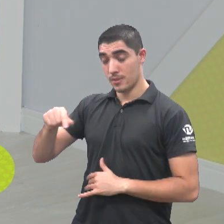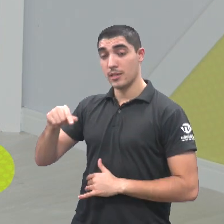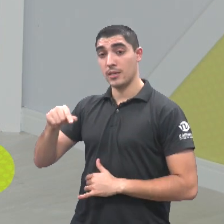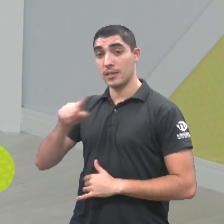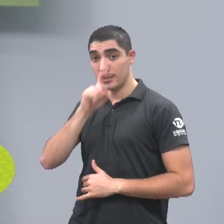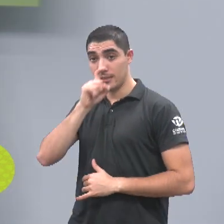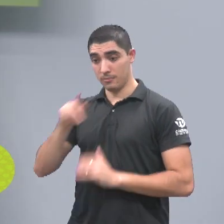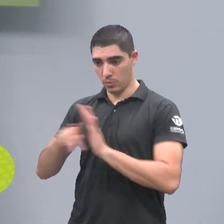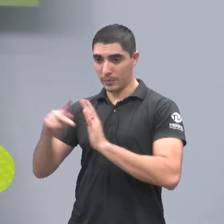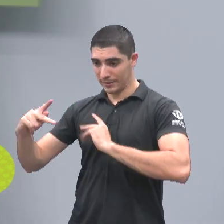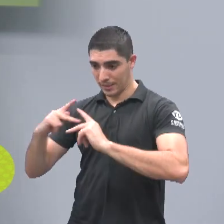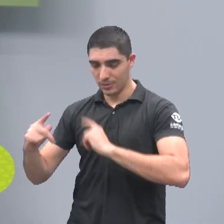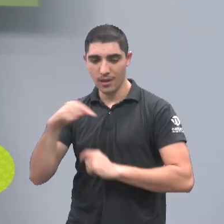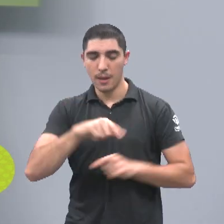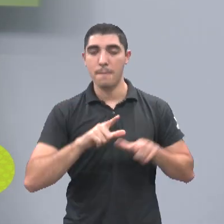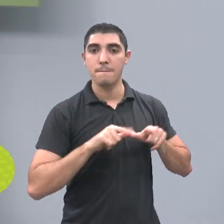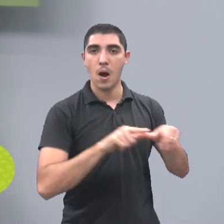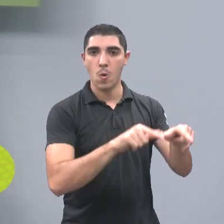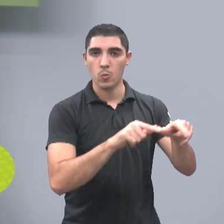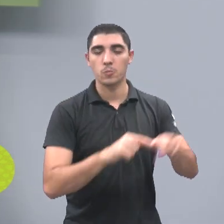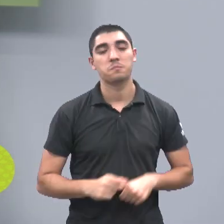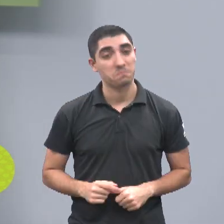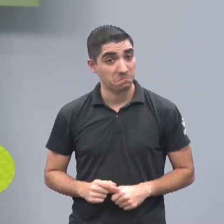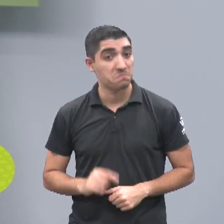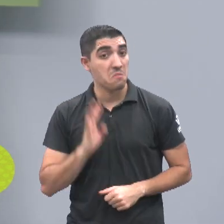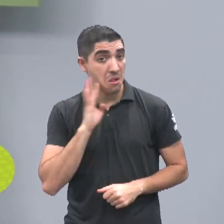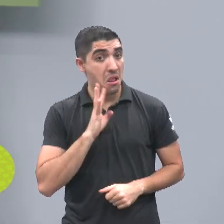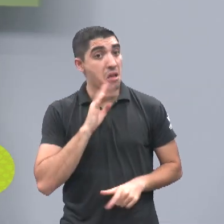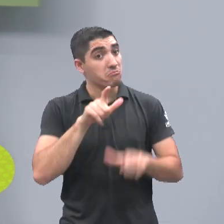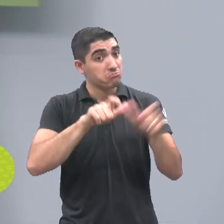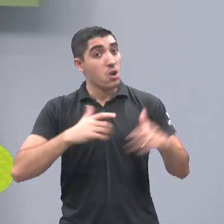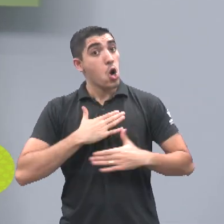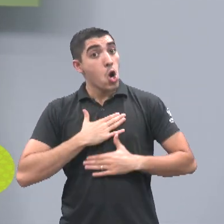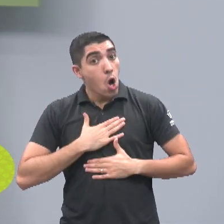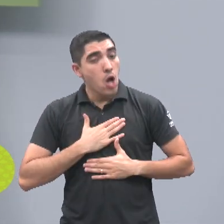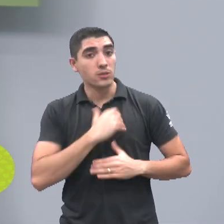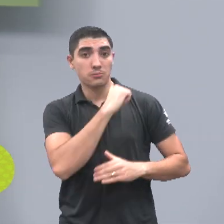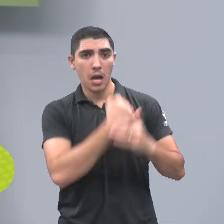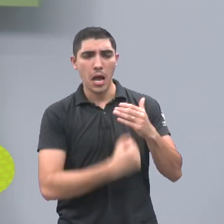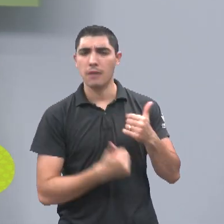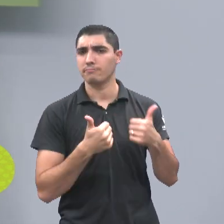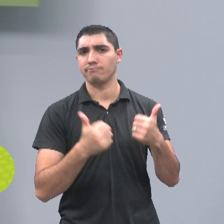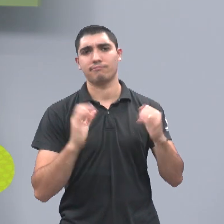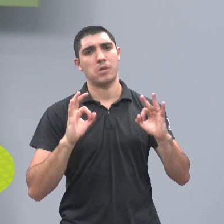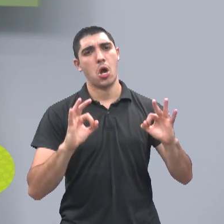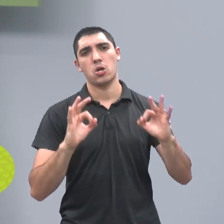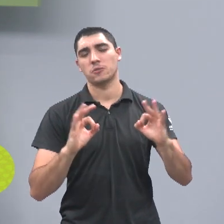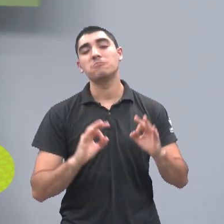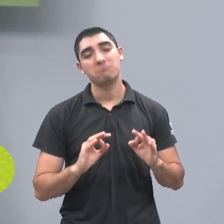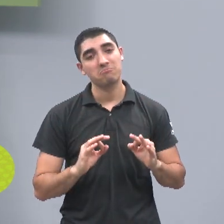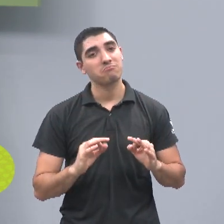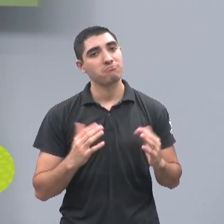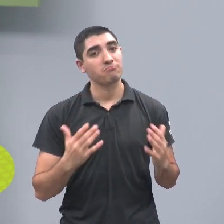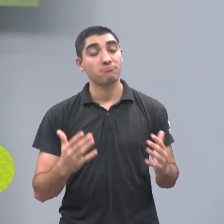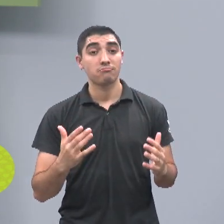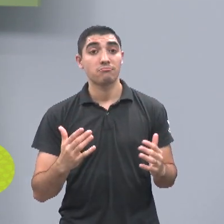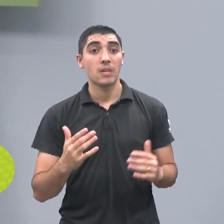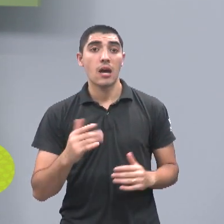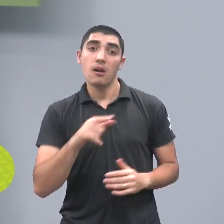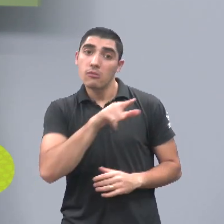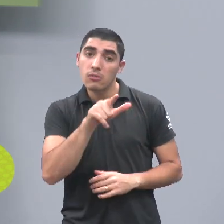NBB. Muito bacana, para quem gosta de basquetebol, um prato cheio, né? Muito legal. E, bom, confira, né?